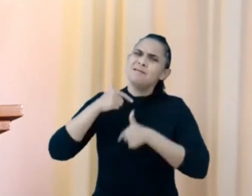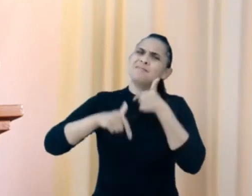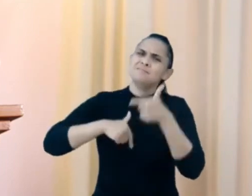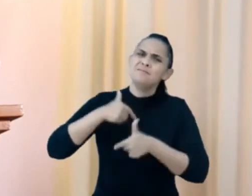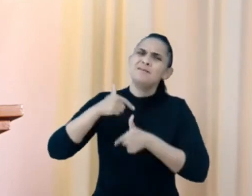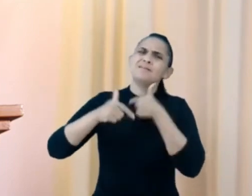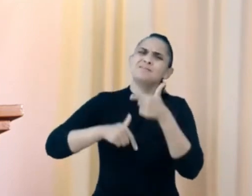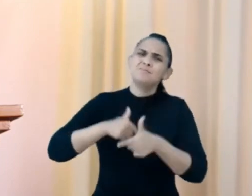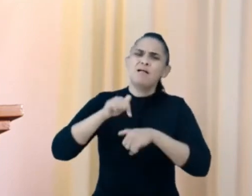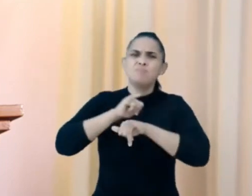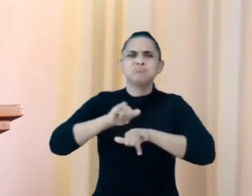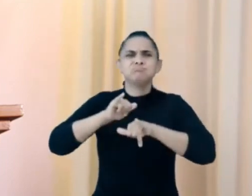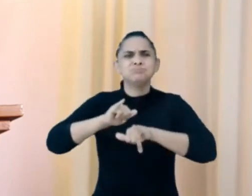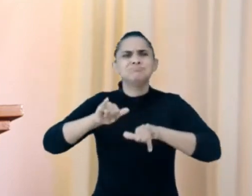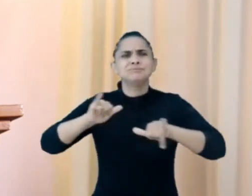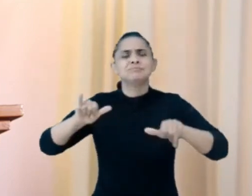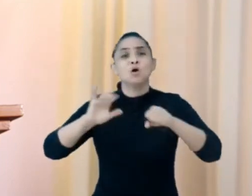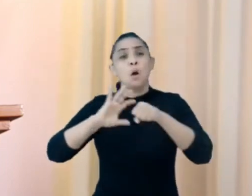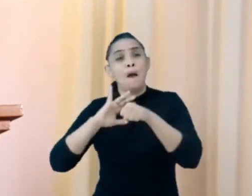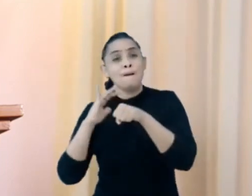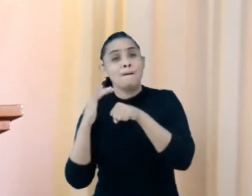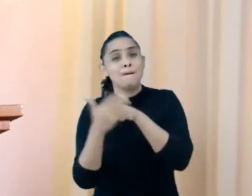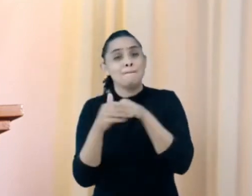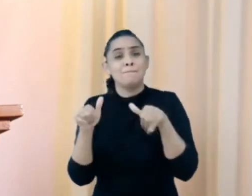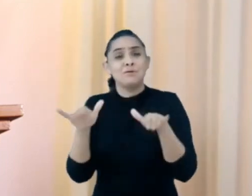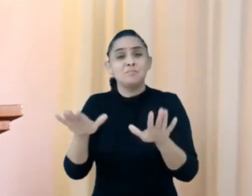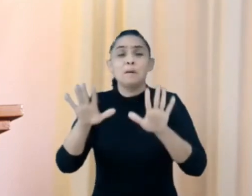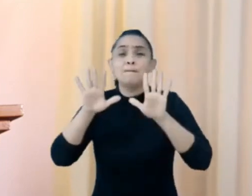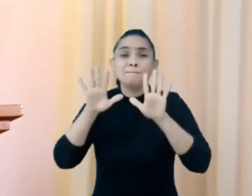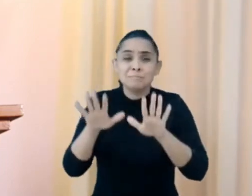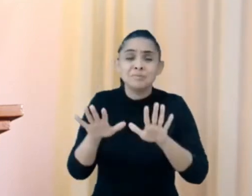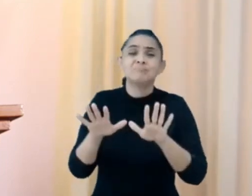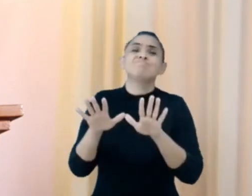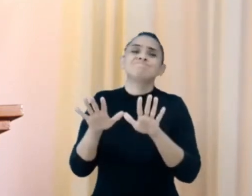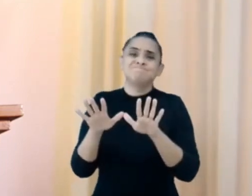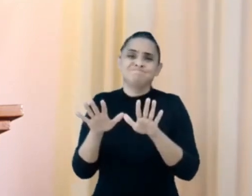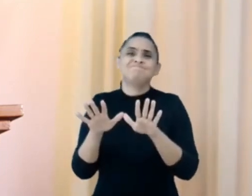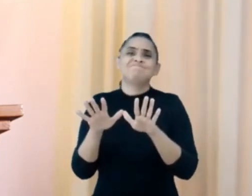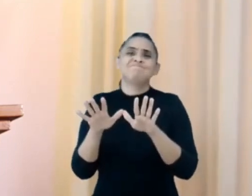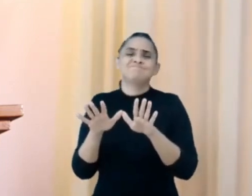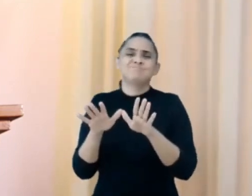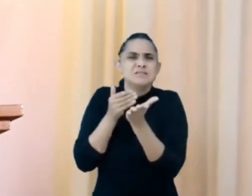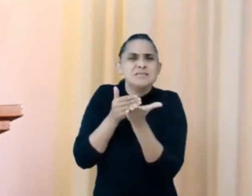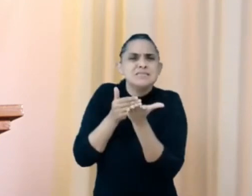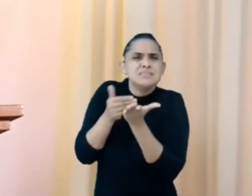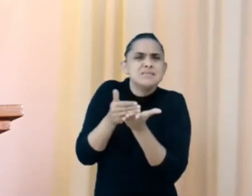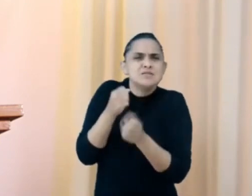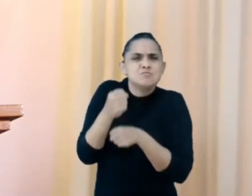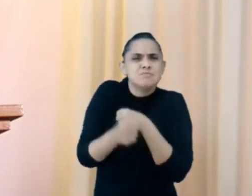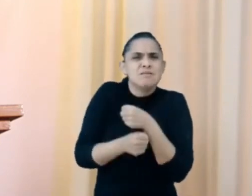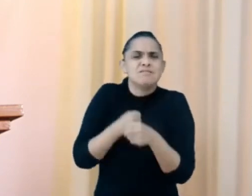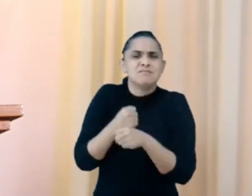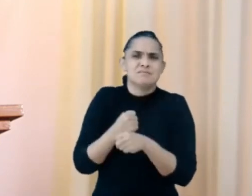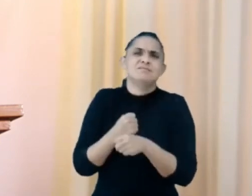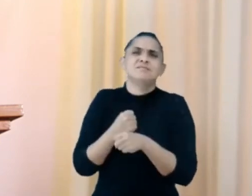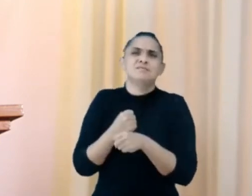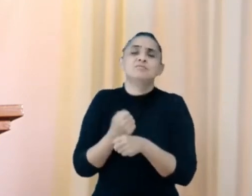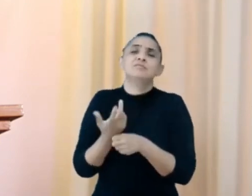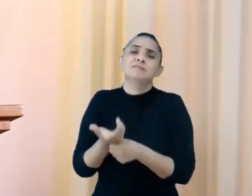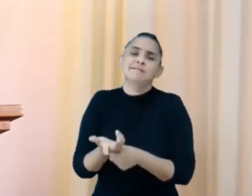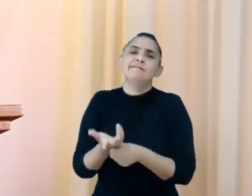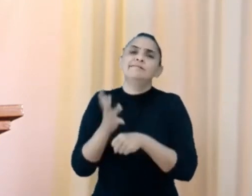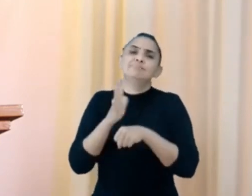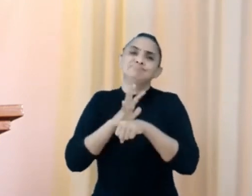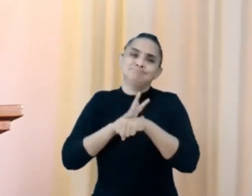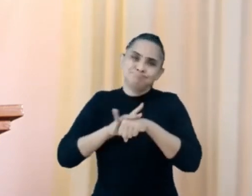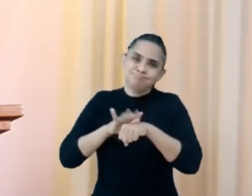pandemia e, infelizmente, no final do ano passado, começo desse ano, ela se enfermou e